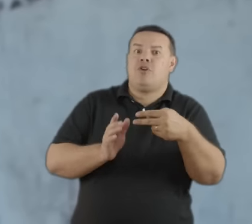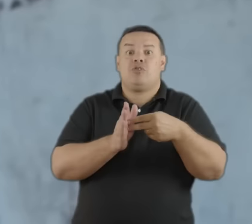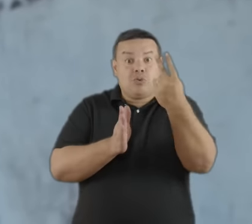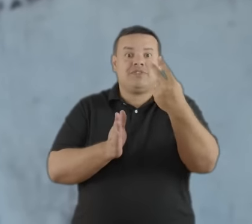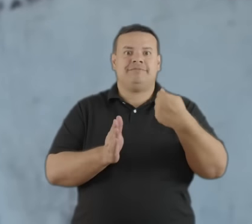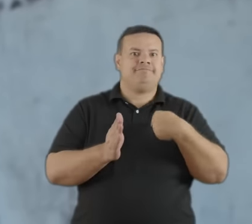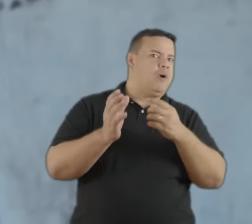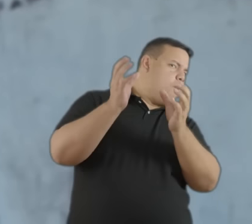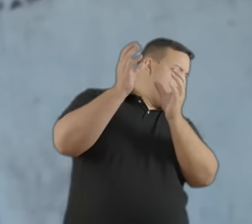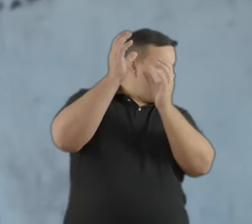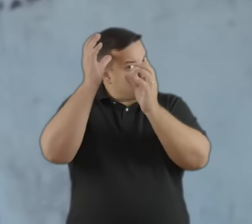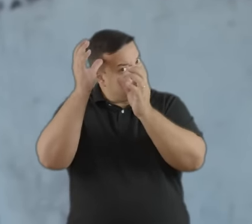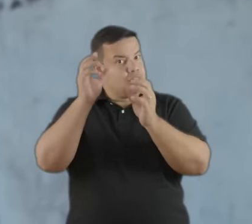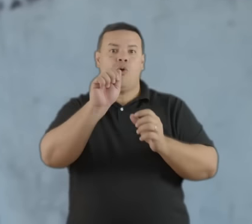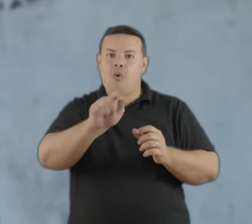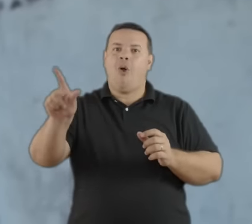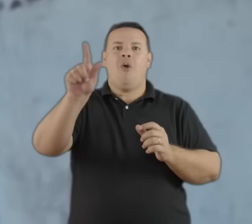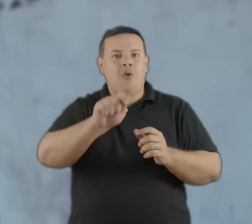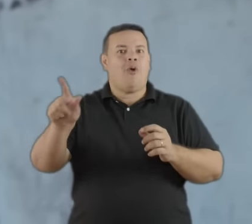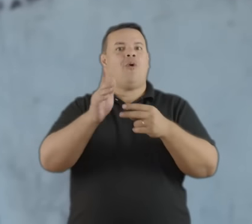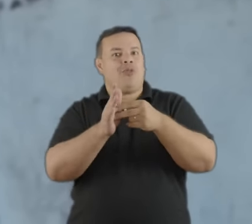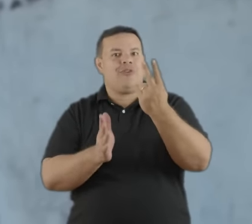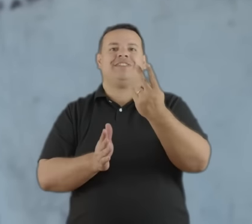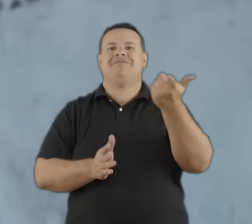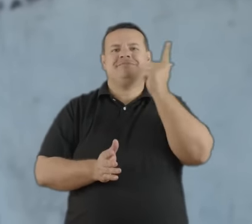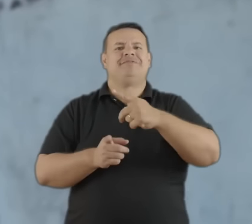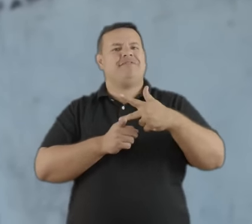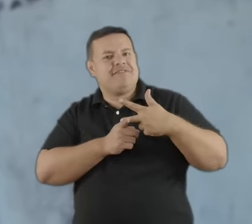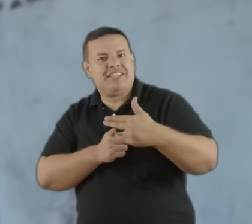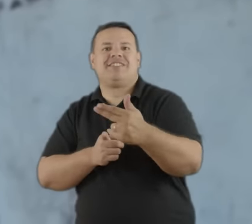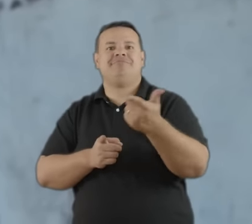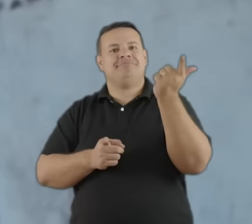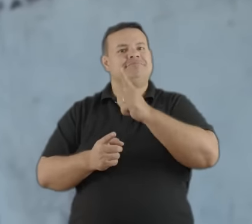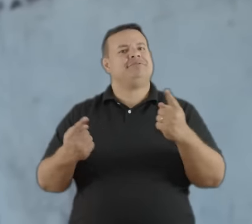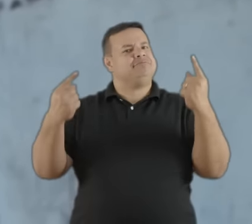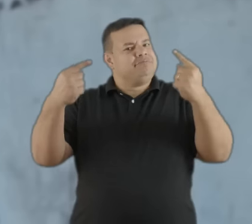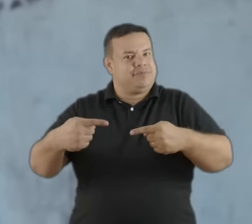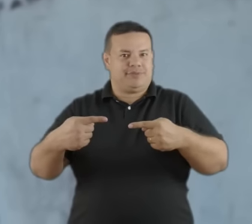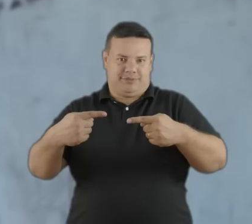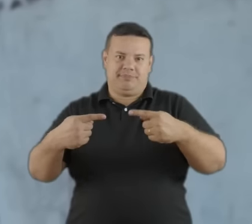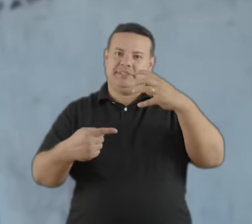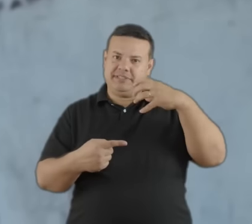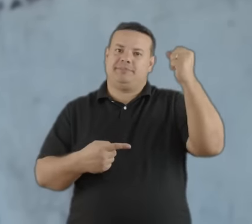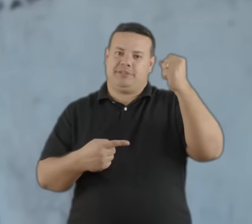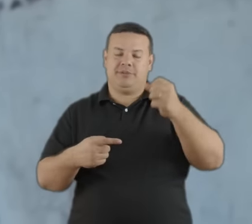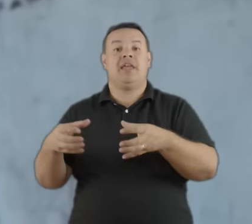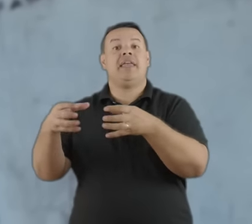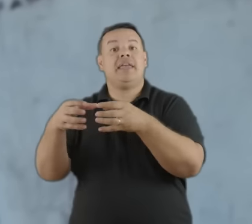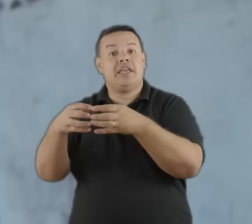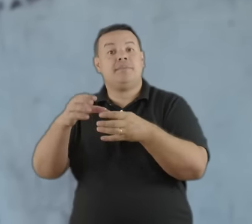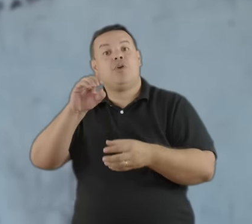cabeça. Aí ganhamos, eu digo, agora vamos disputar o título. O título foi contra o